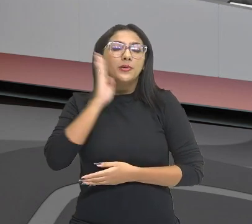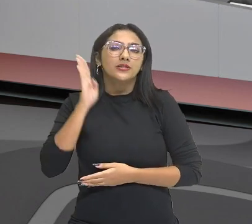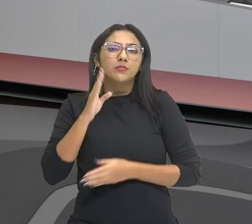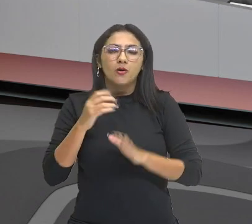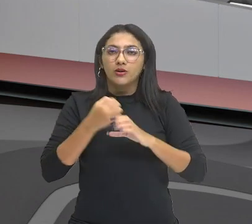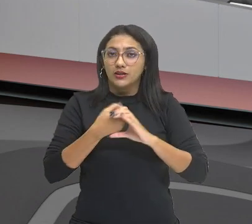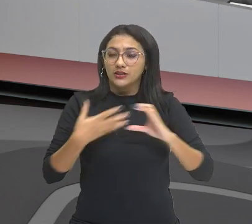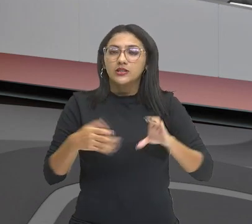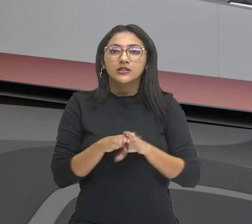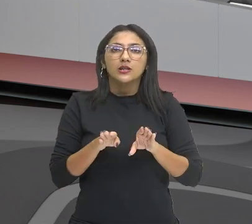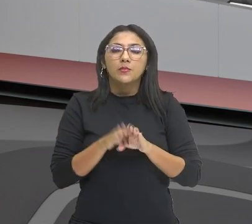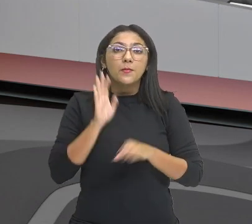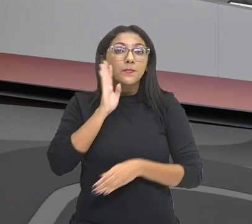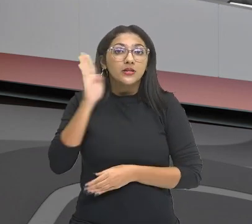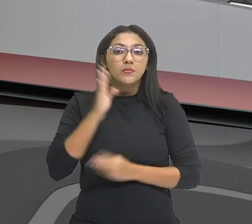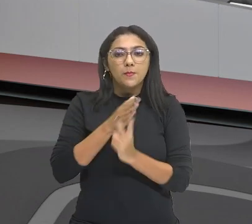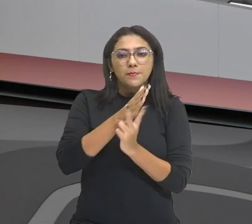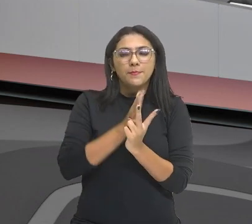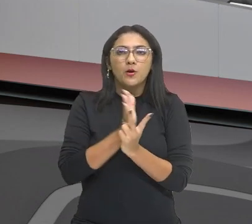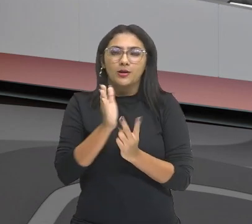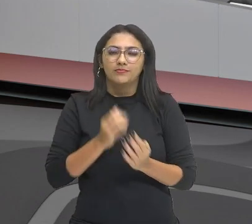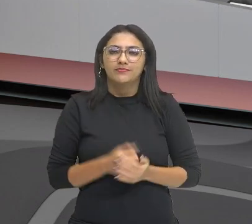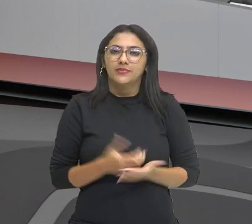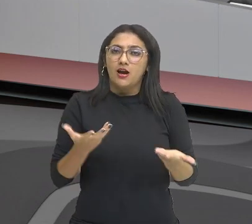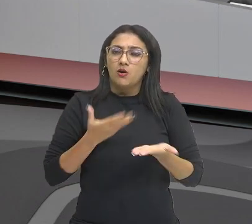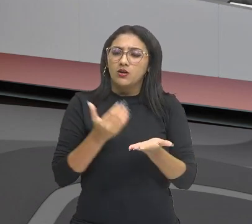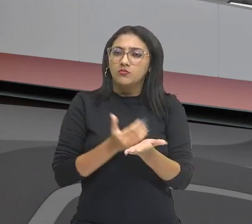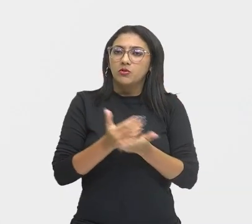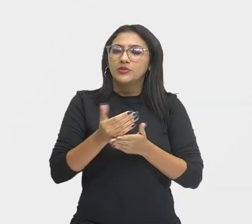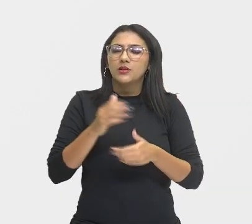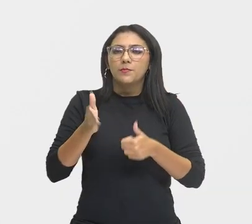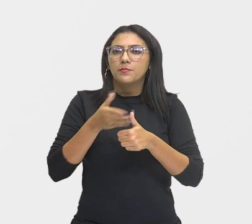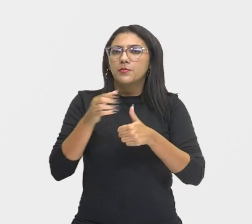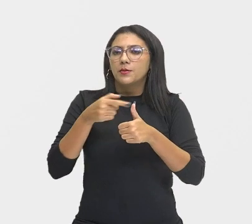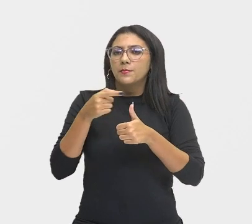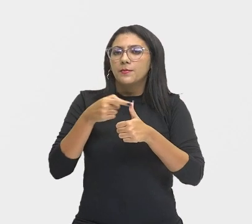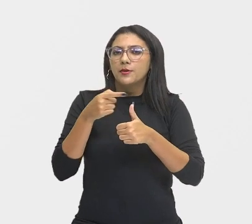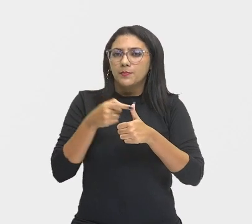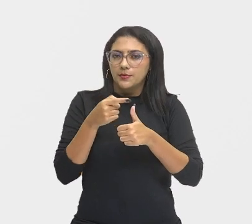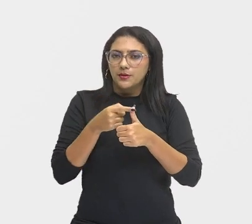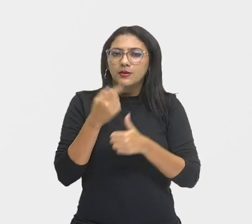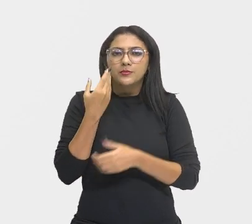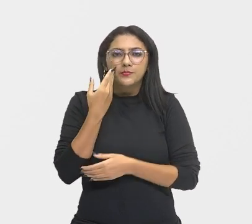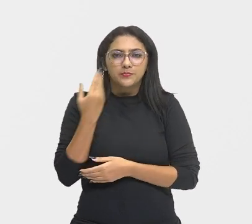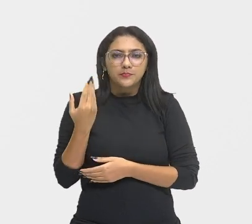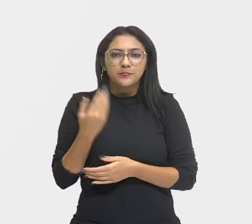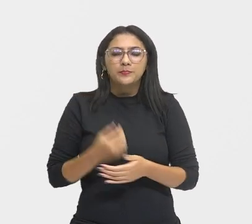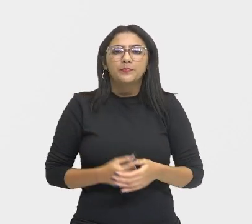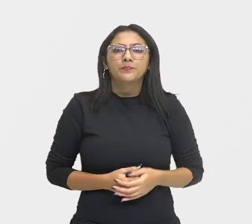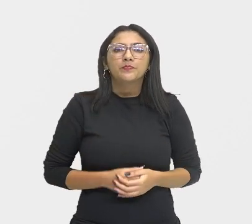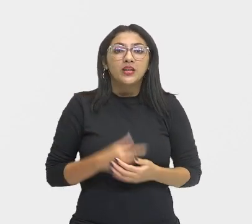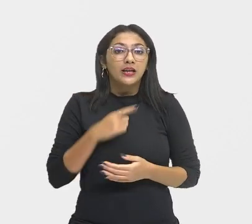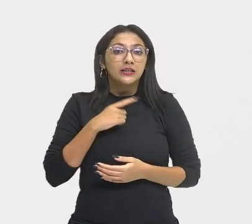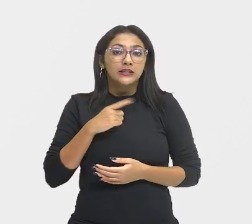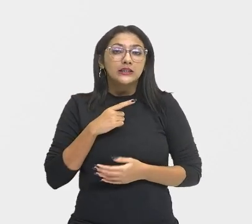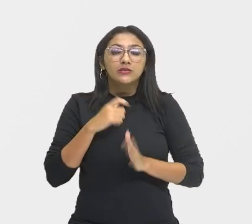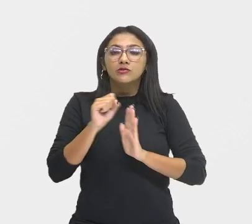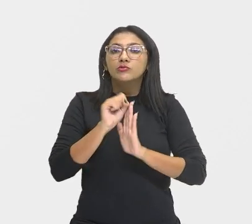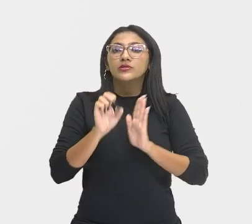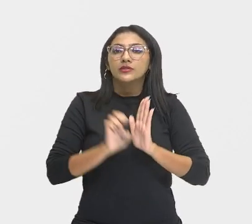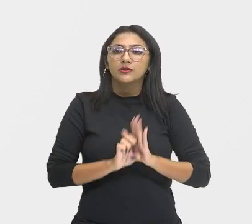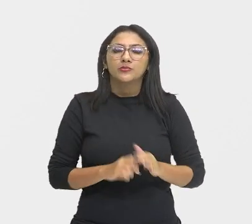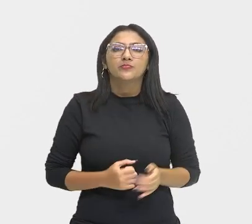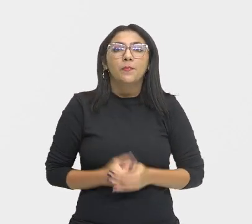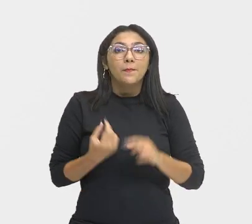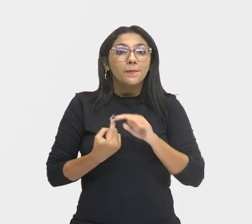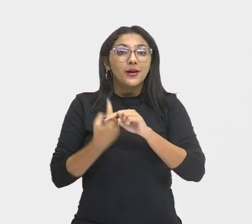enfatizando, é claro, a ordem bipolar. Vamos começar analisando a primeira ordem geopolítica mundial que nós tivemos nesse século, na realidade